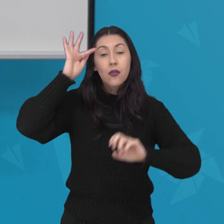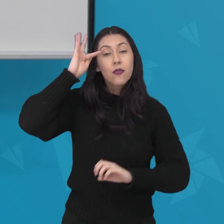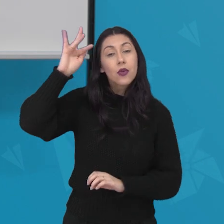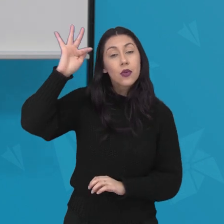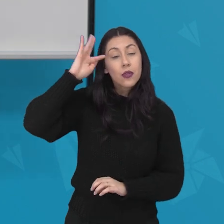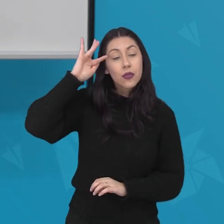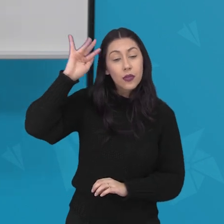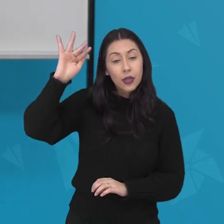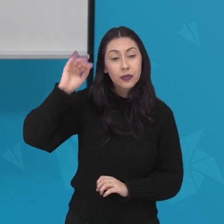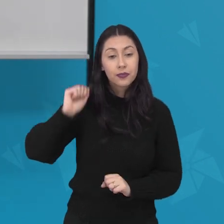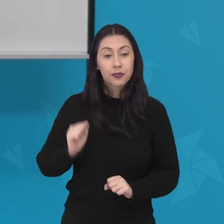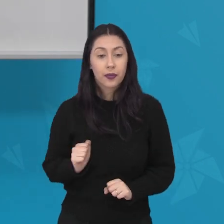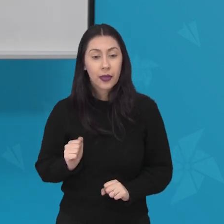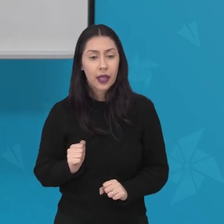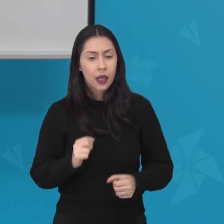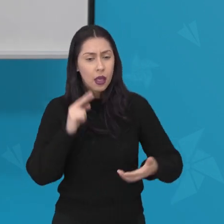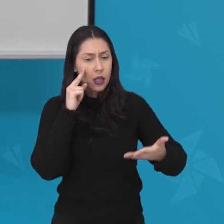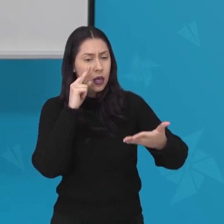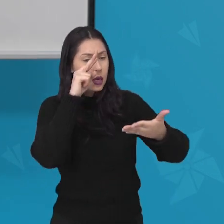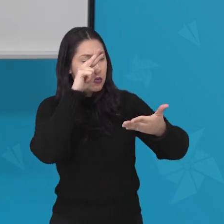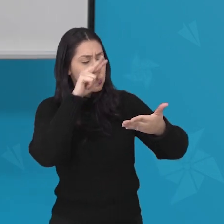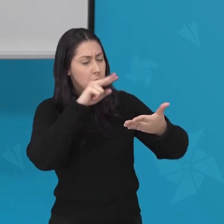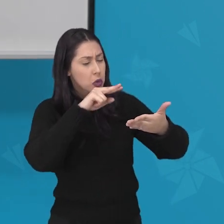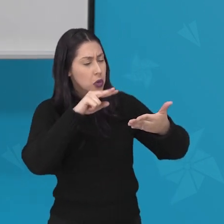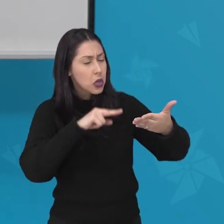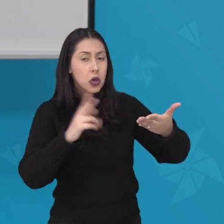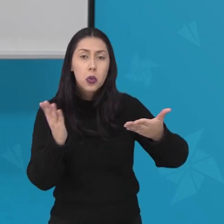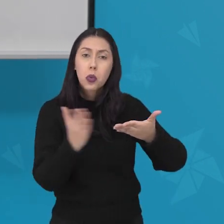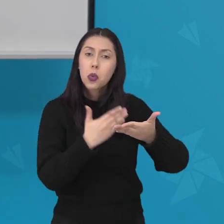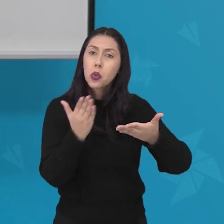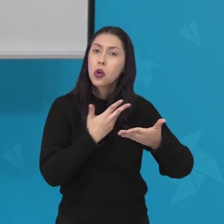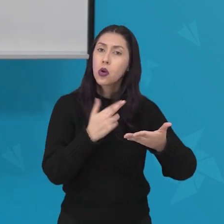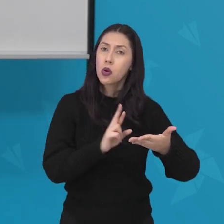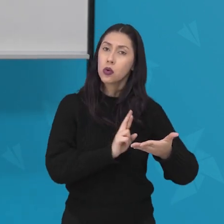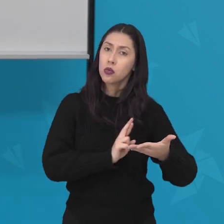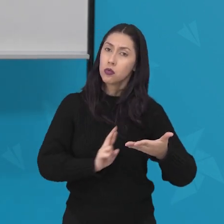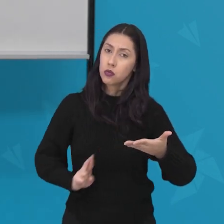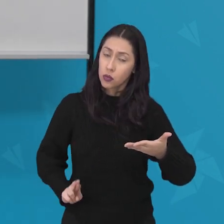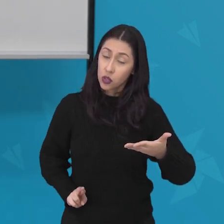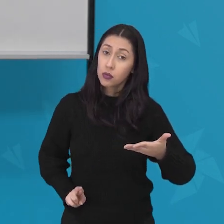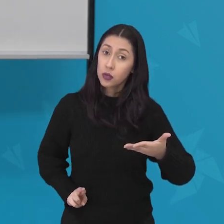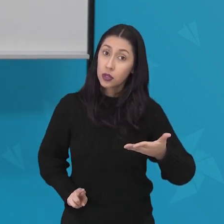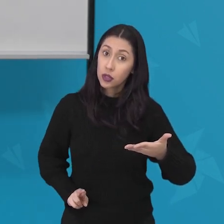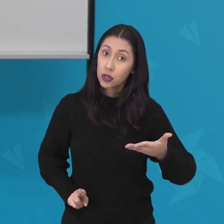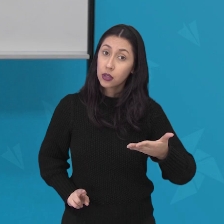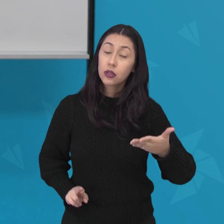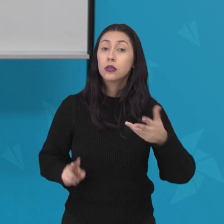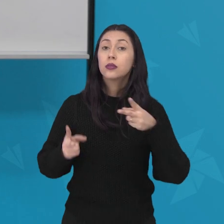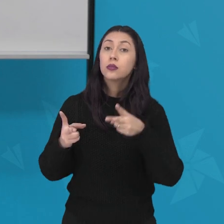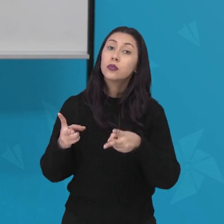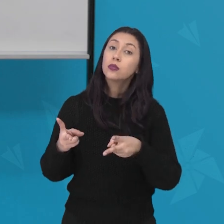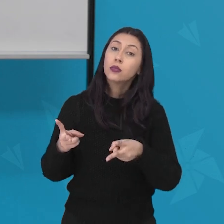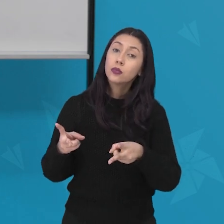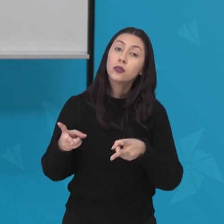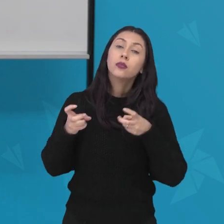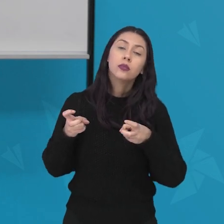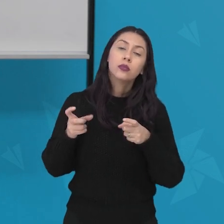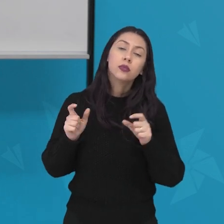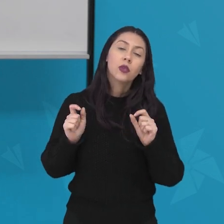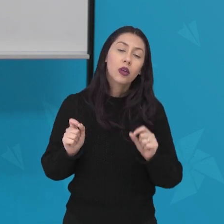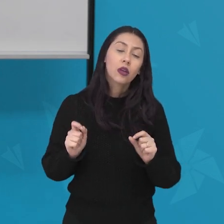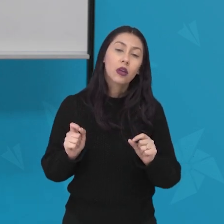filosofia. Quando a gente lê a República de Platão, nós percebemos